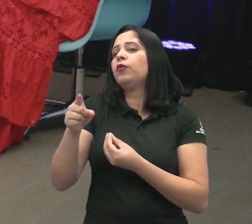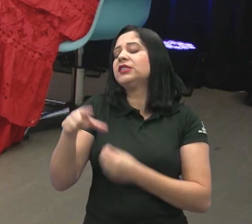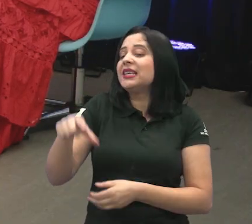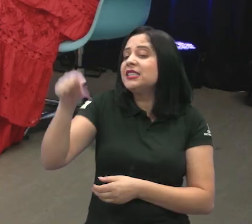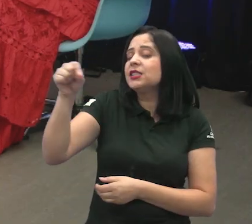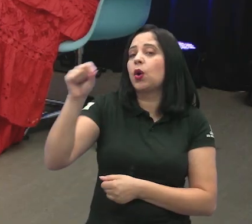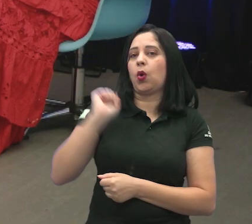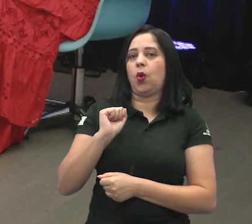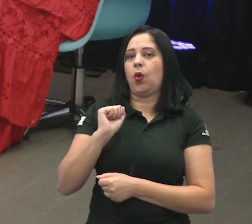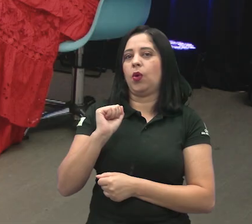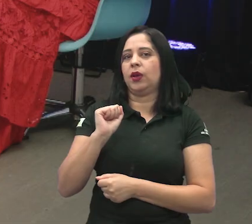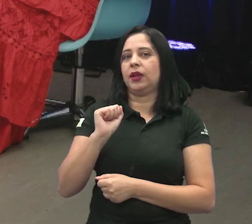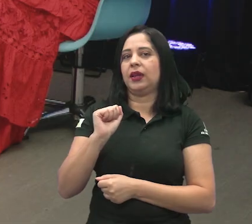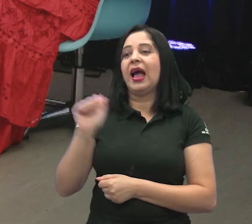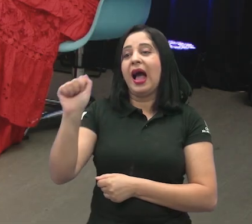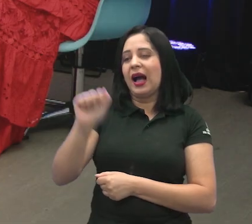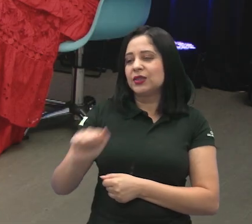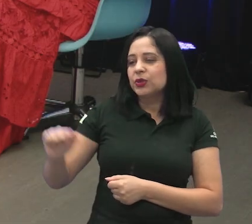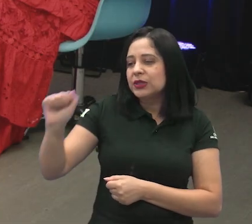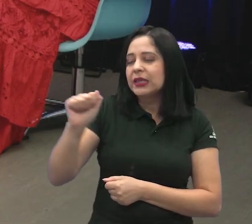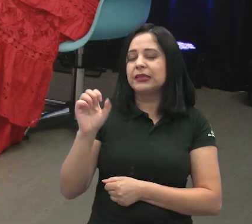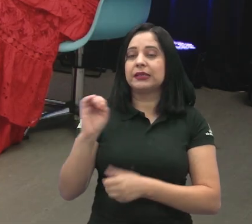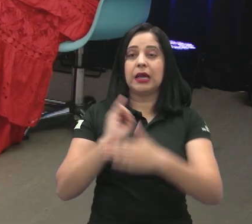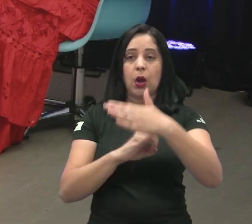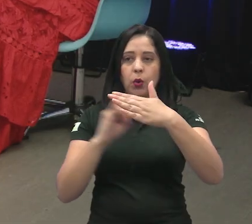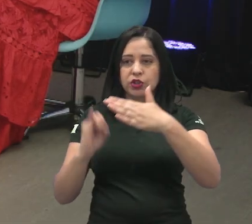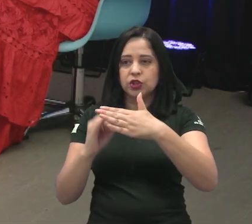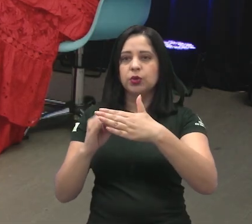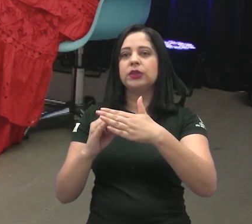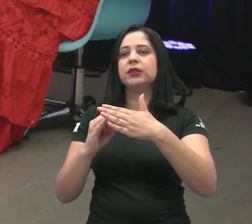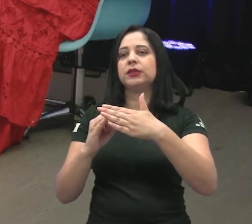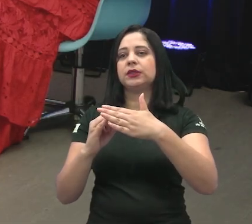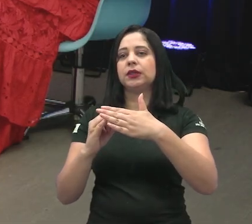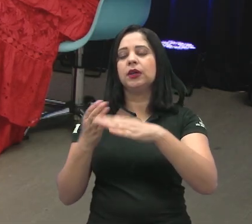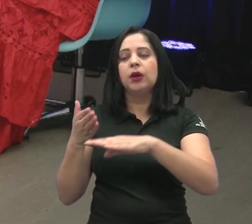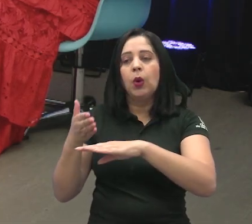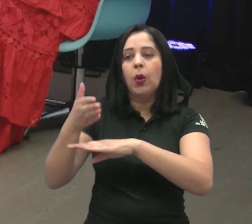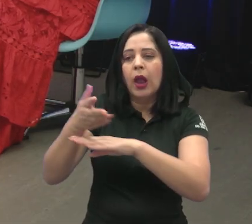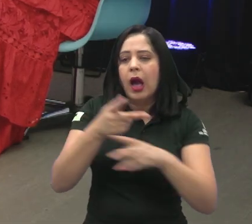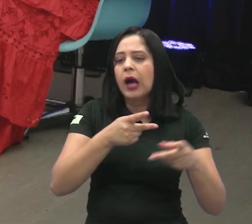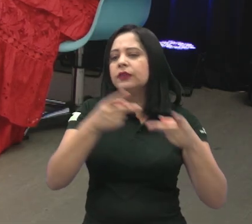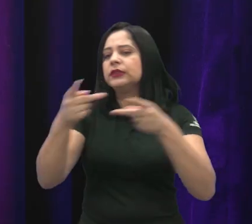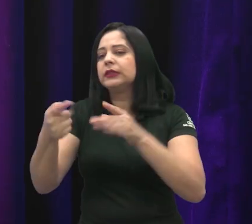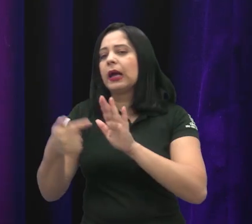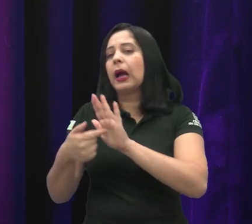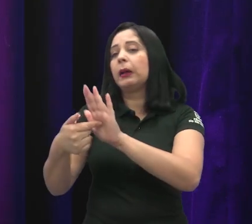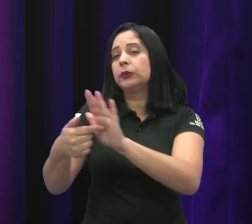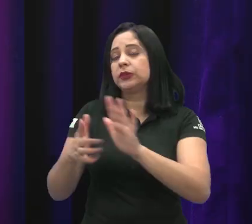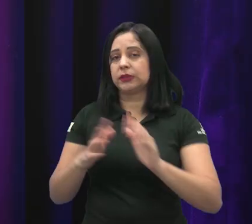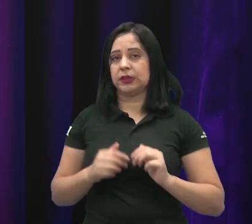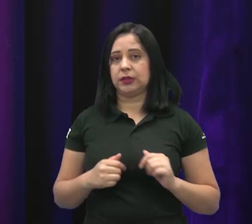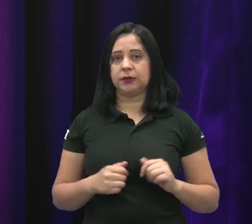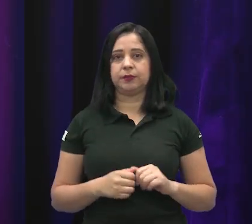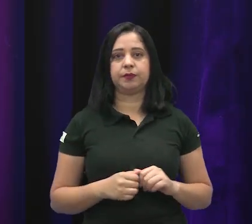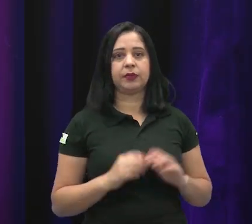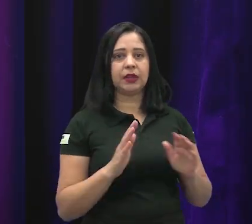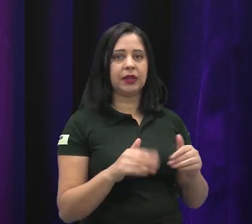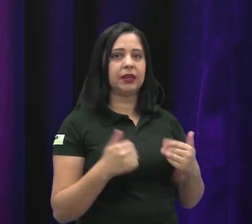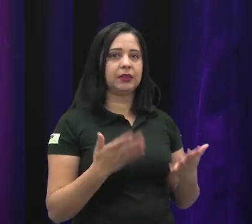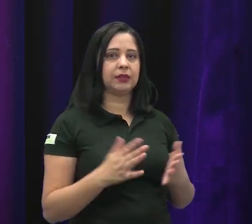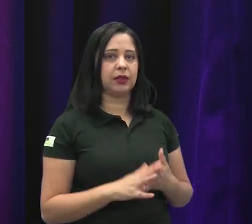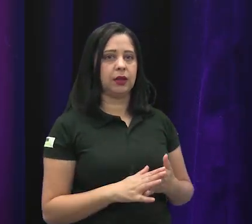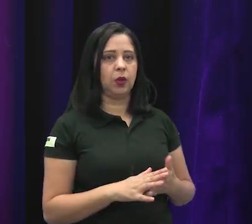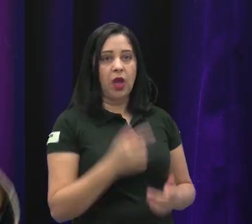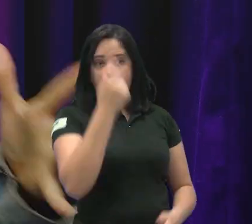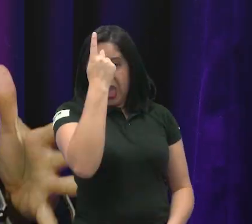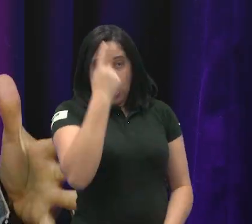que você escolhe, né, as instituições que você vai trazer para poder mostrar esse movimento de solidariedade? Pois